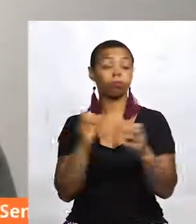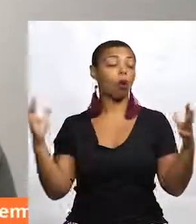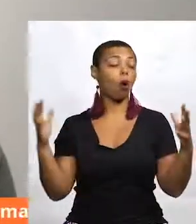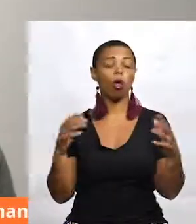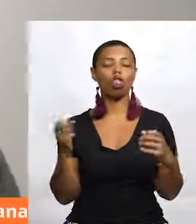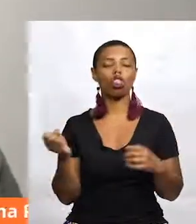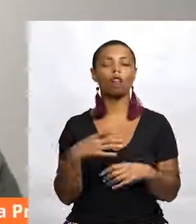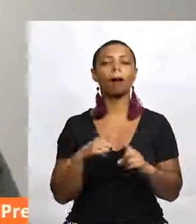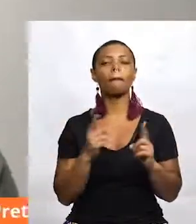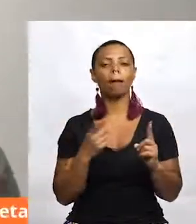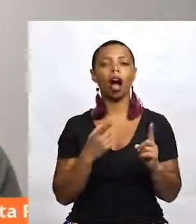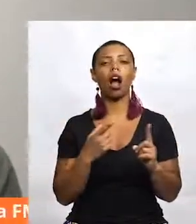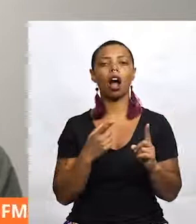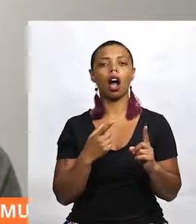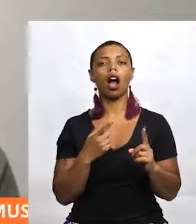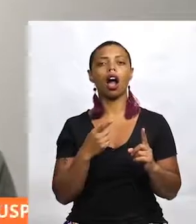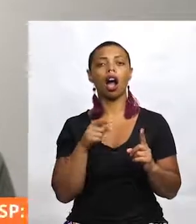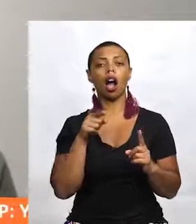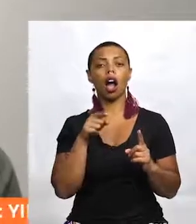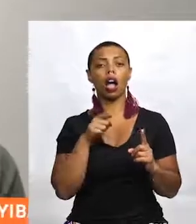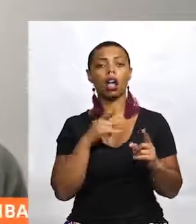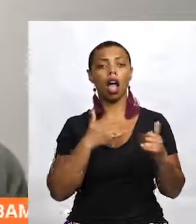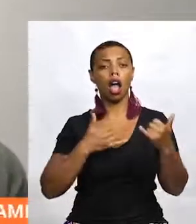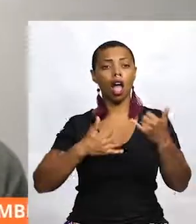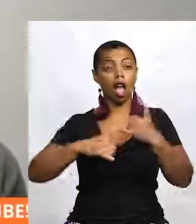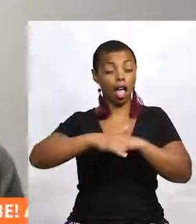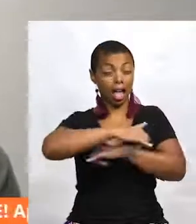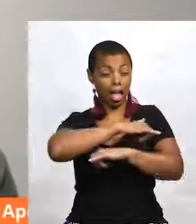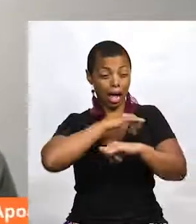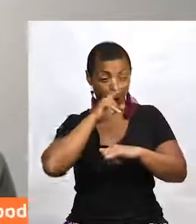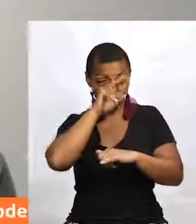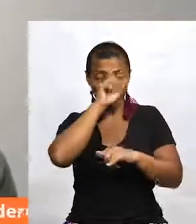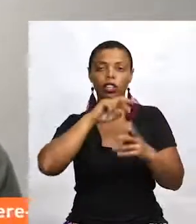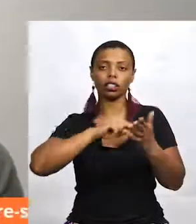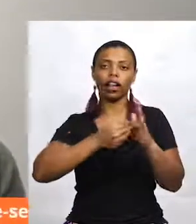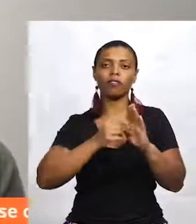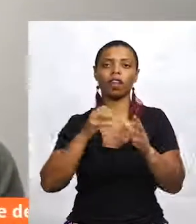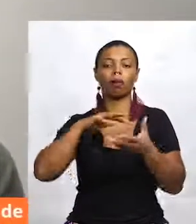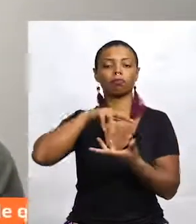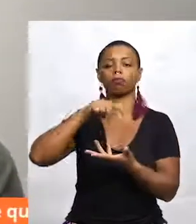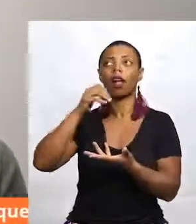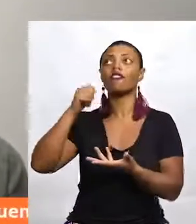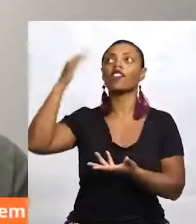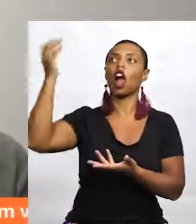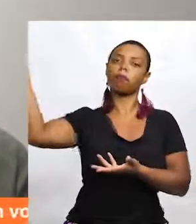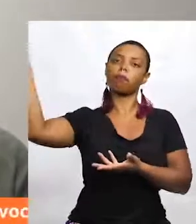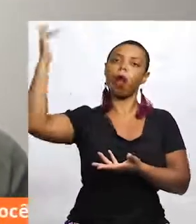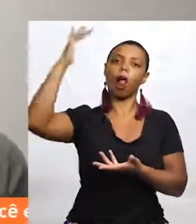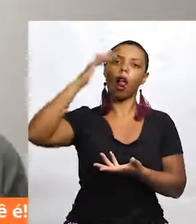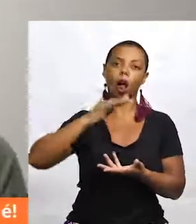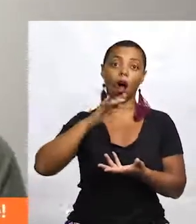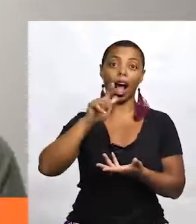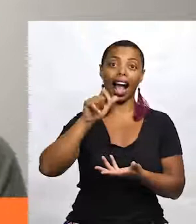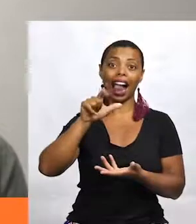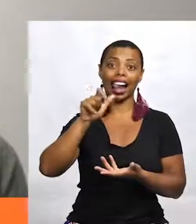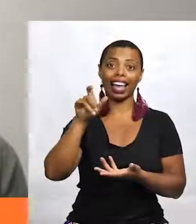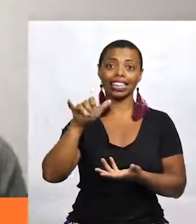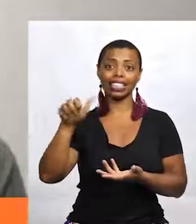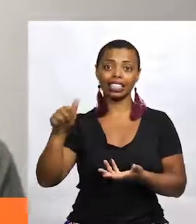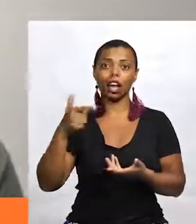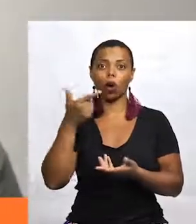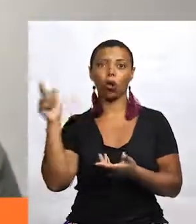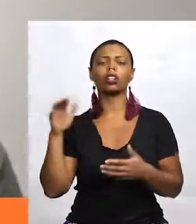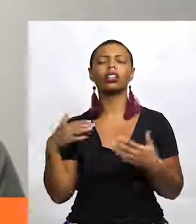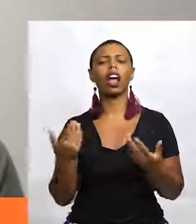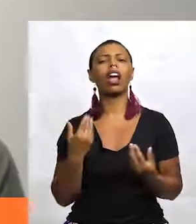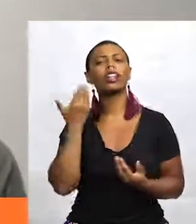mais energéticas a gente tem por certo que vêm de fora da galáxia, né? Aí a pergunta que a gente se faz quais são as possíveis